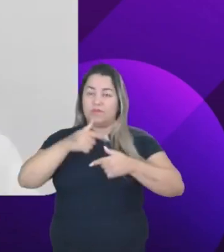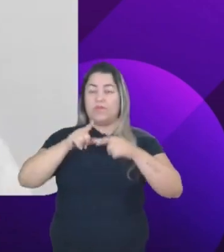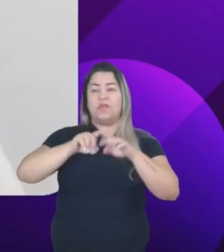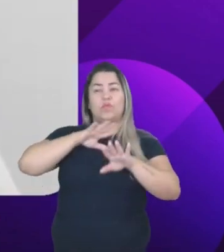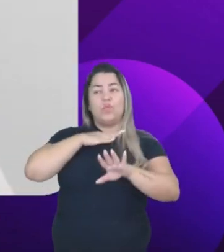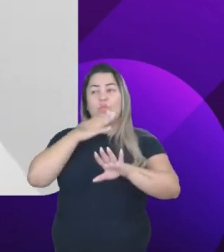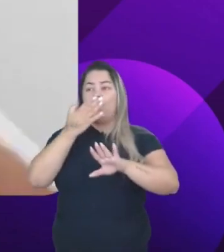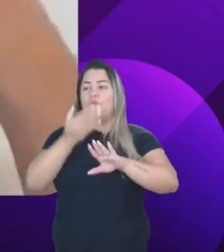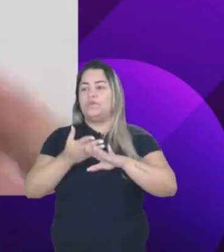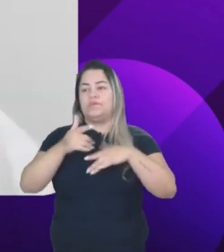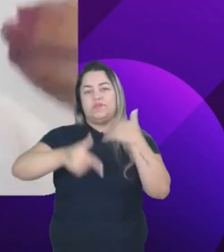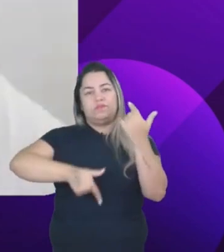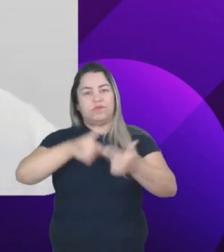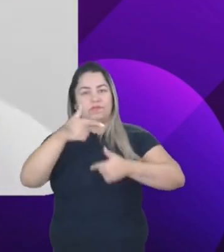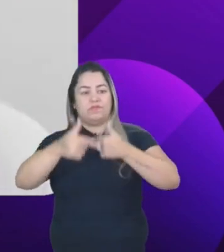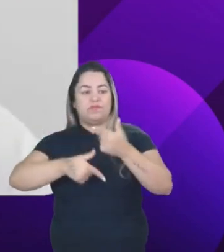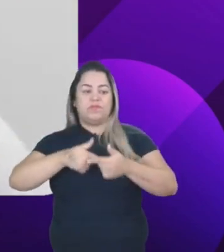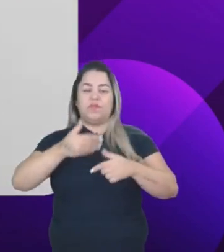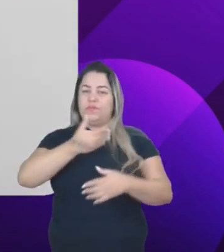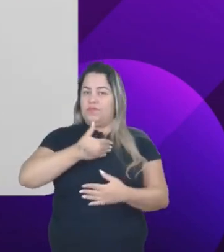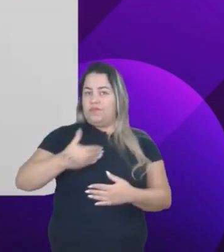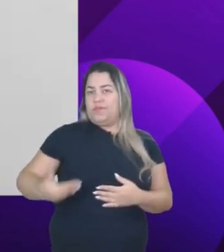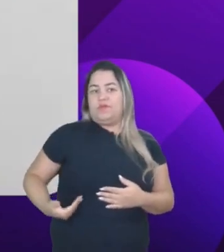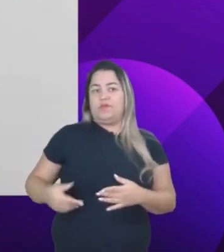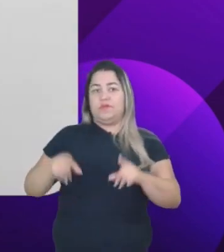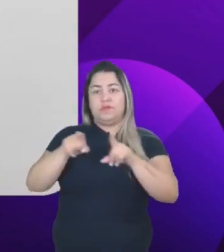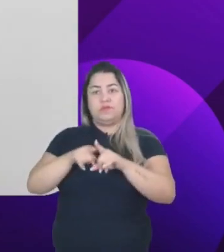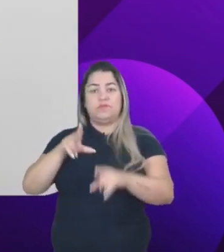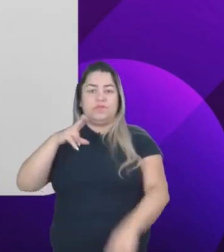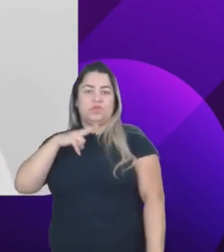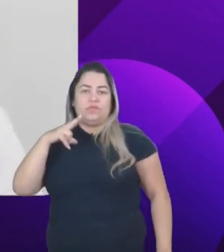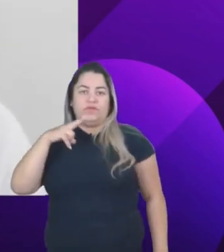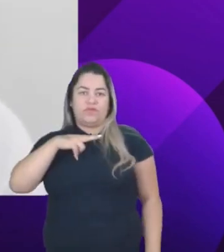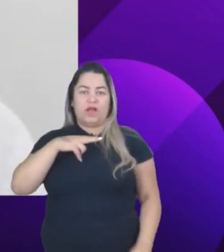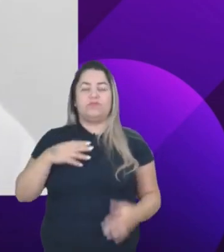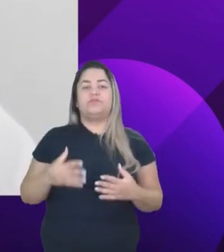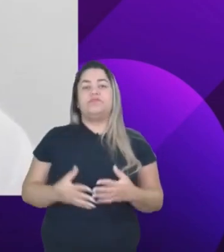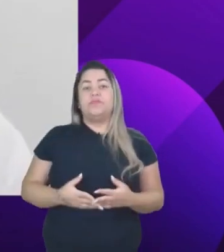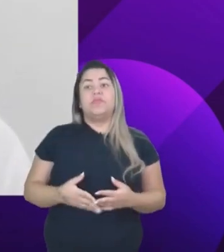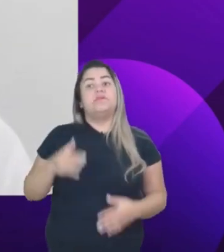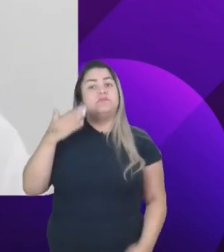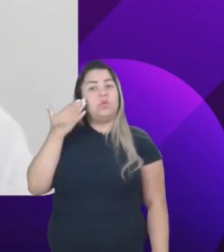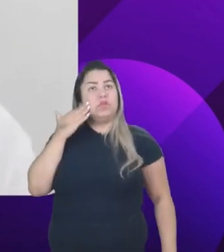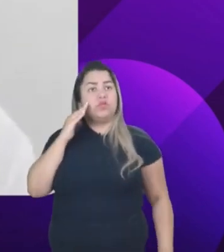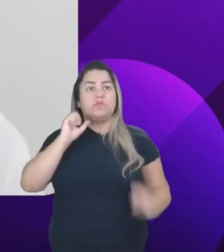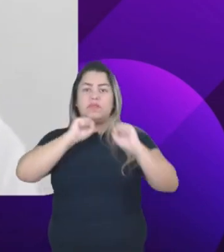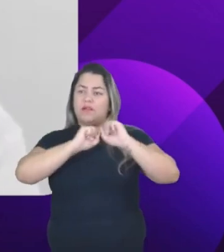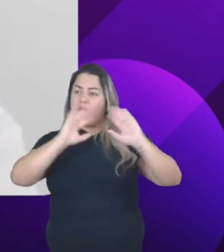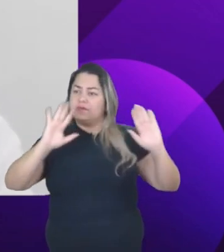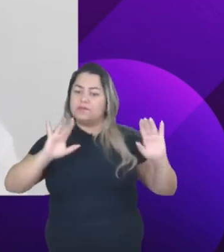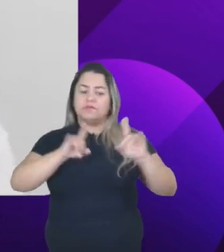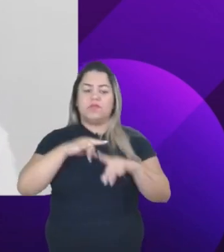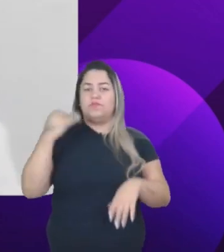jornada dupla de trabalho, tanto no âmbito público e tanto no âmbito do privado. Então, a gente tem que entender, né, o porquê que é importante